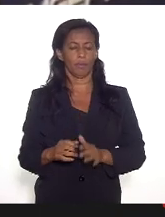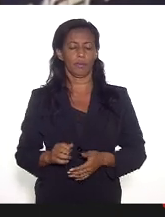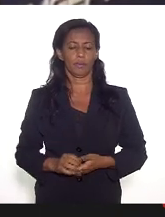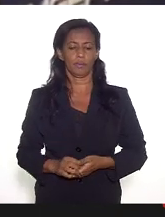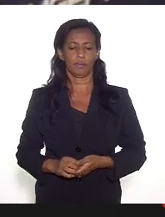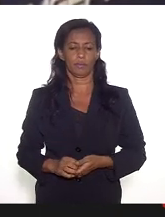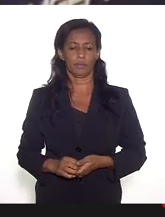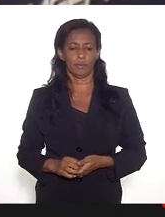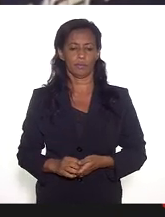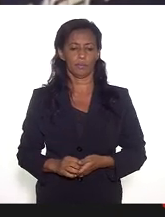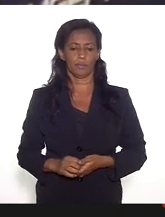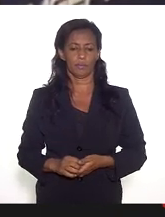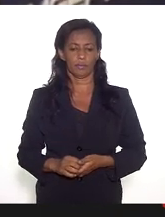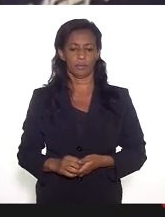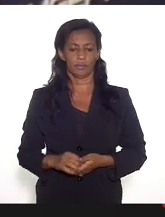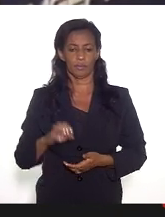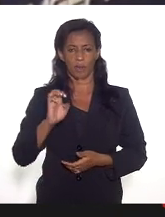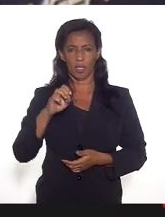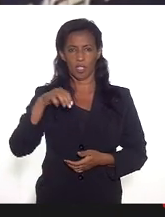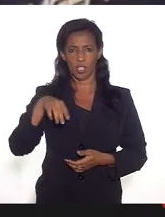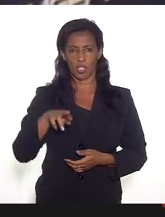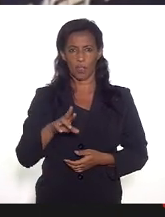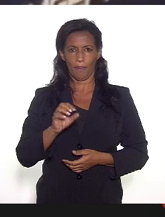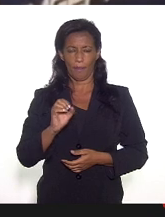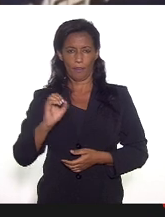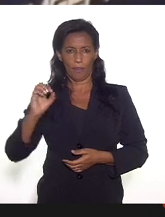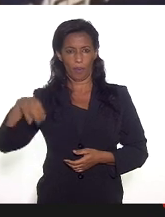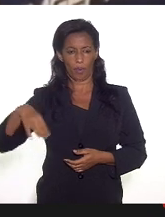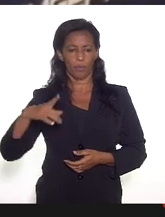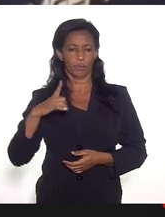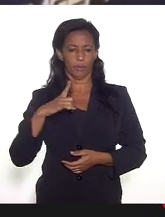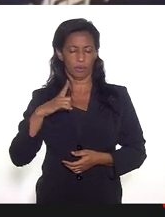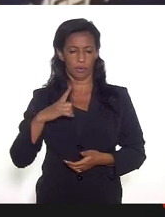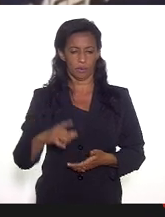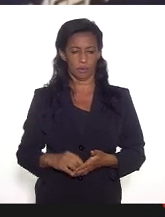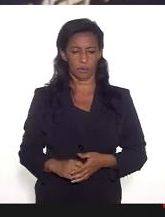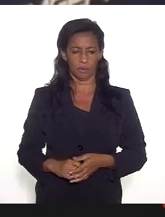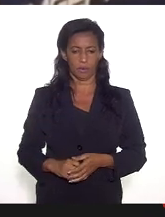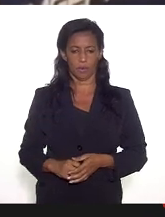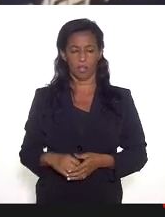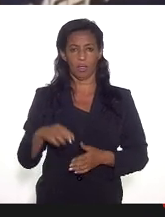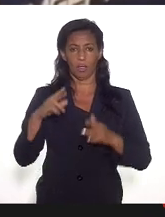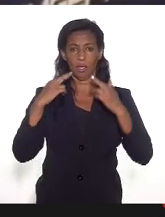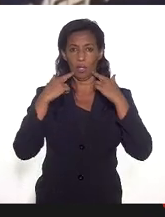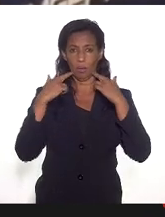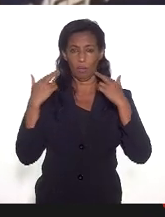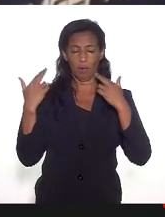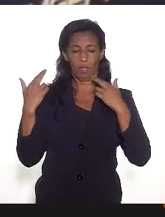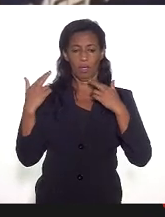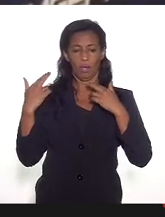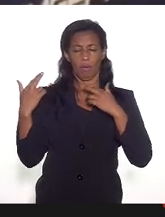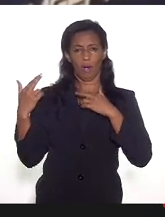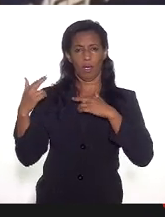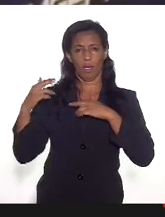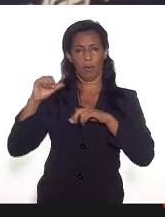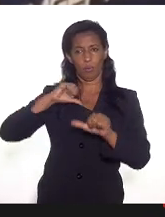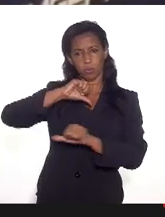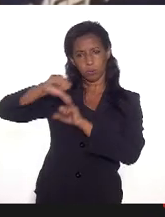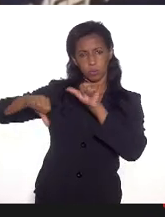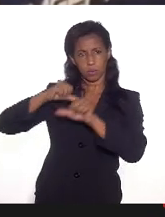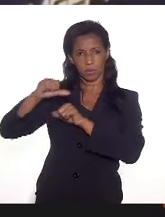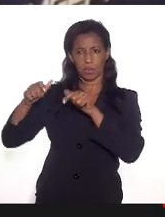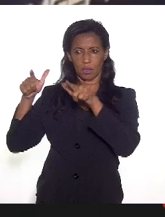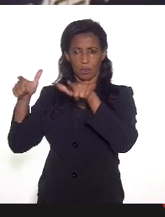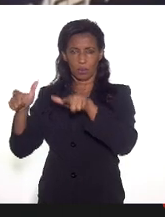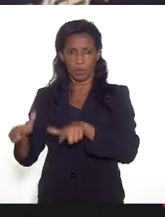Engepron, sob encomenda da Marinha, está estruturando, que é uma reorientação do Arsenal, do modelo